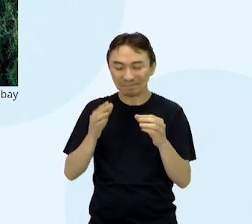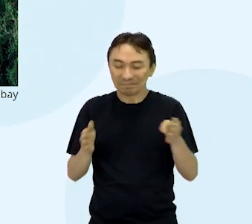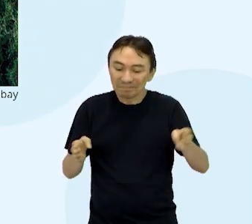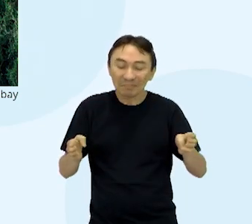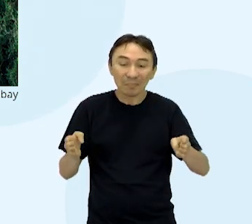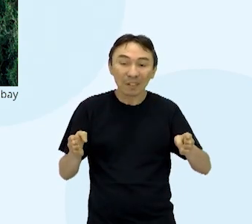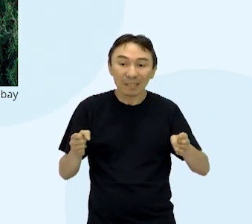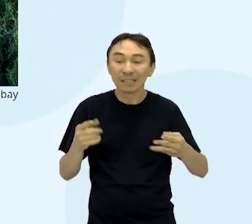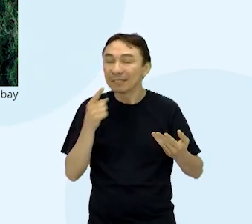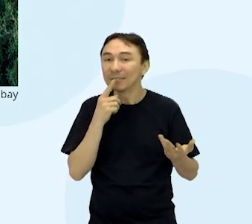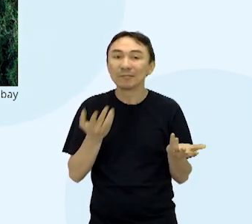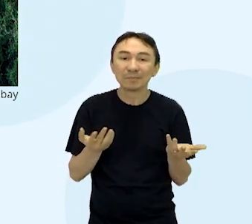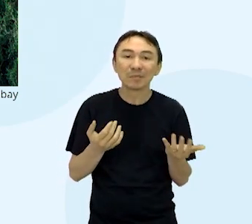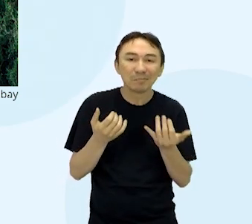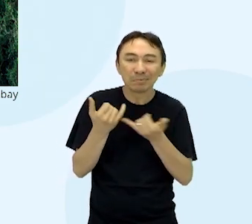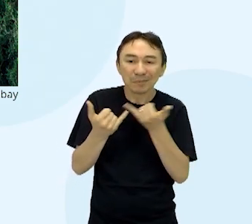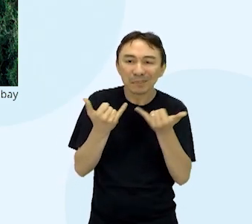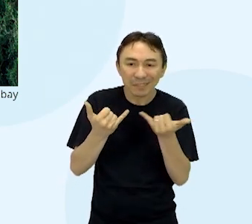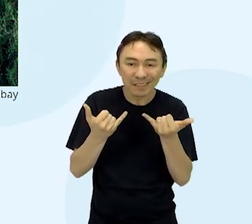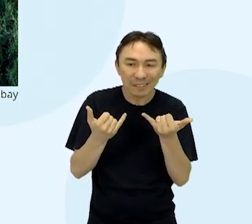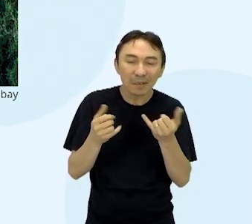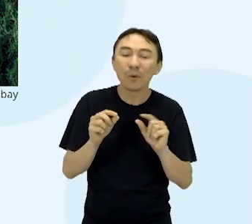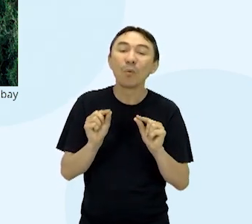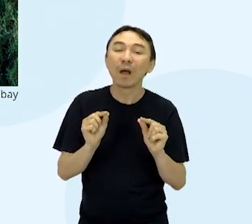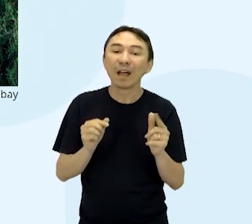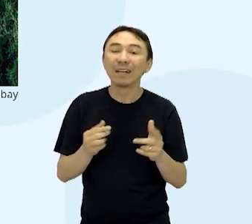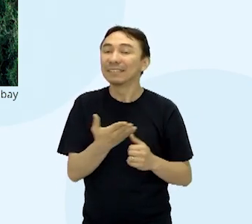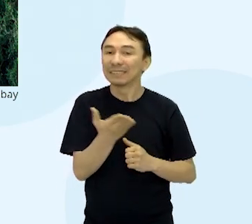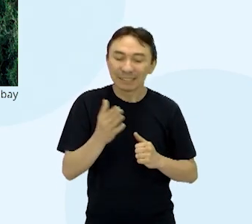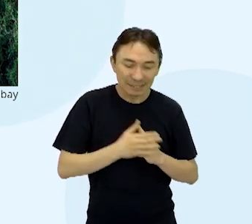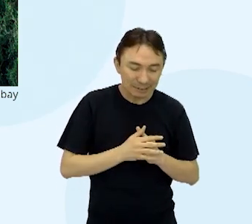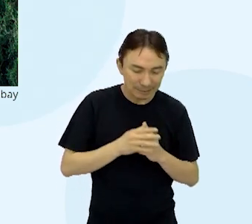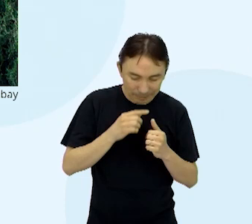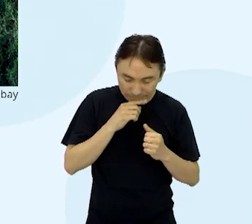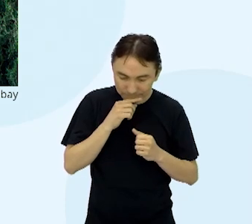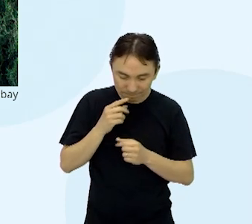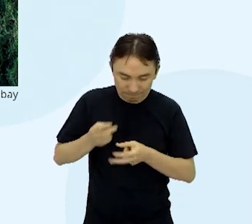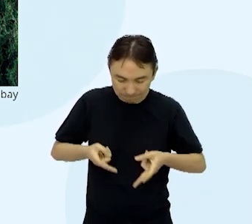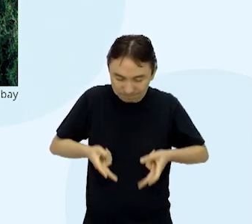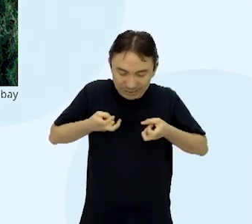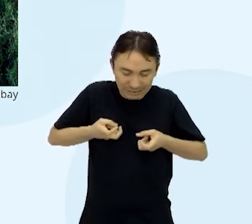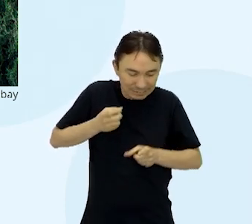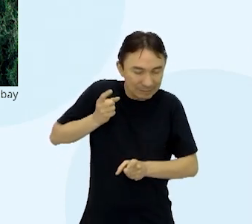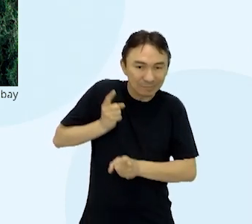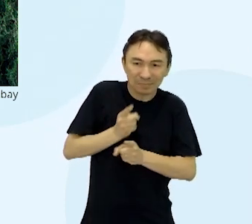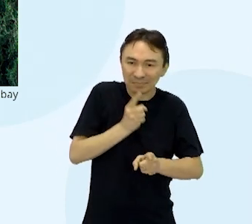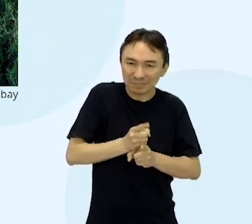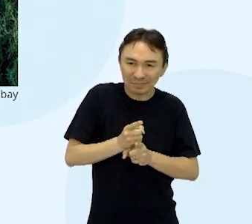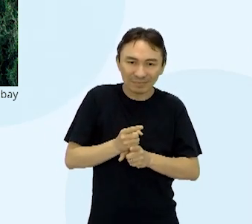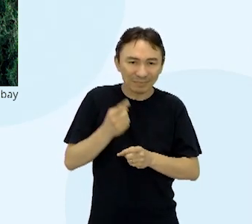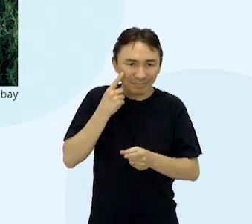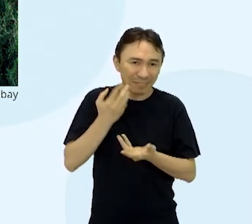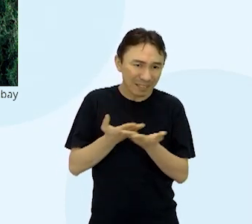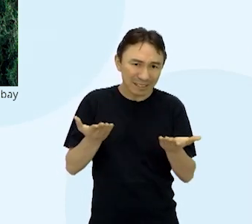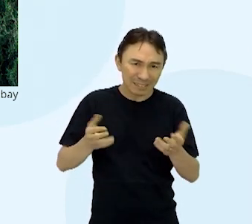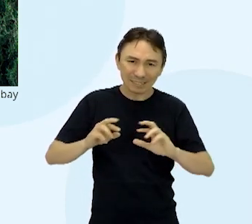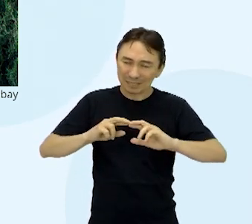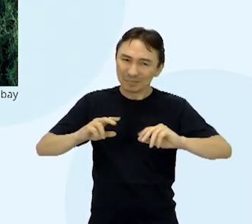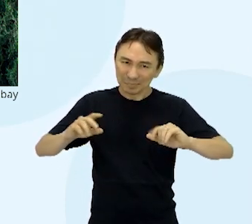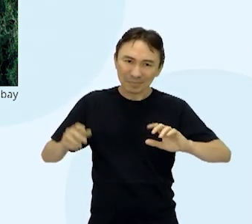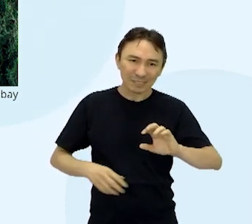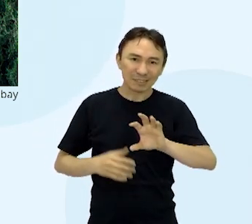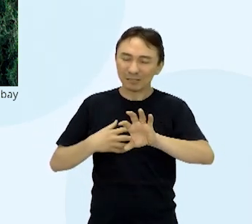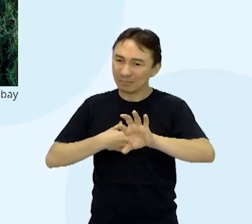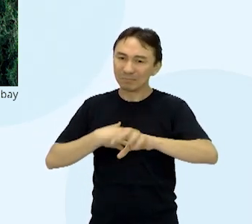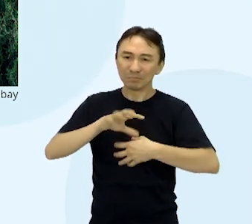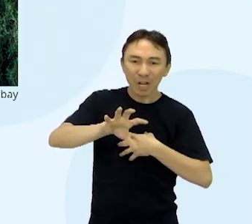de reconhecimento da trajetória dos estudantes e de acolhida com empatia das diferentes experiências que